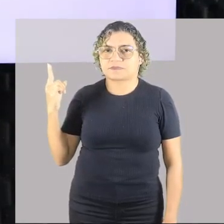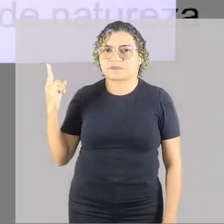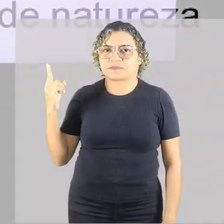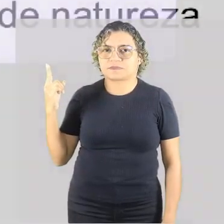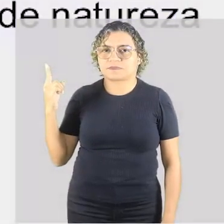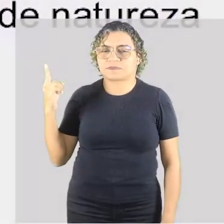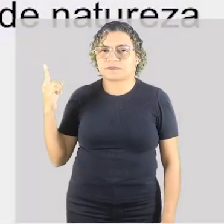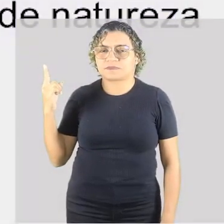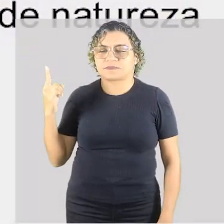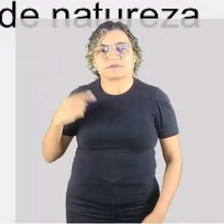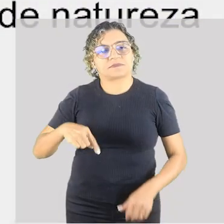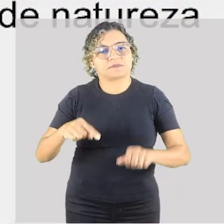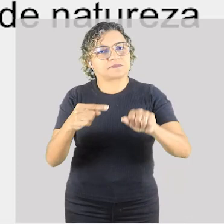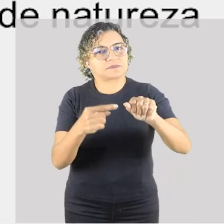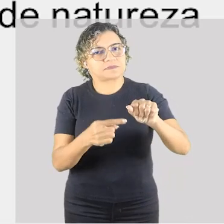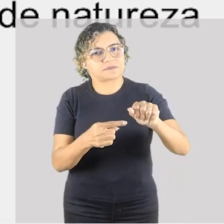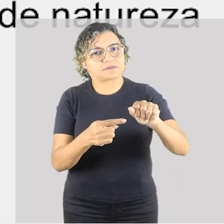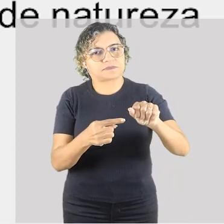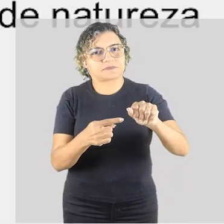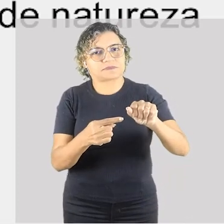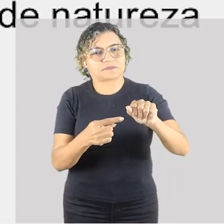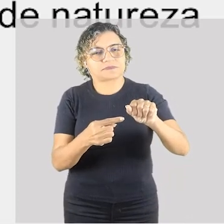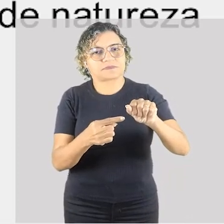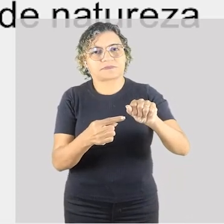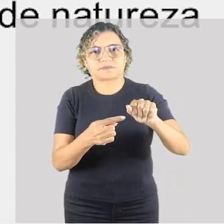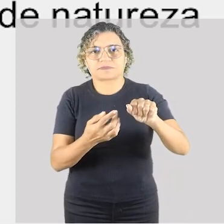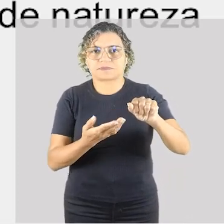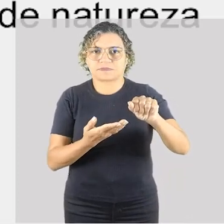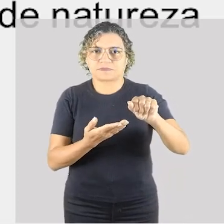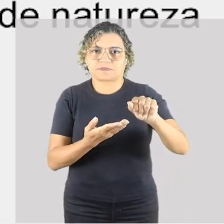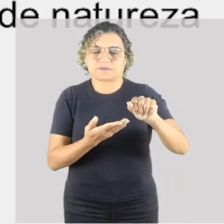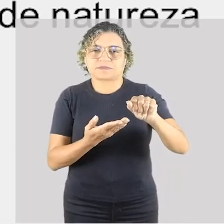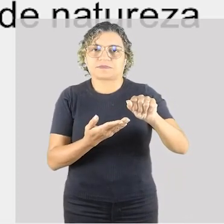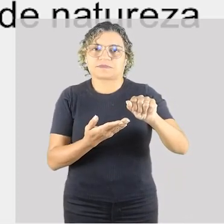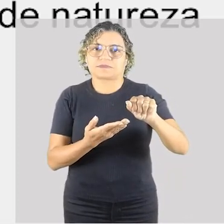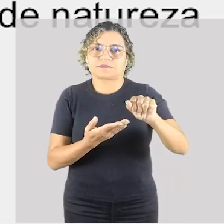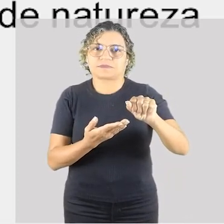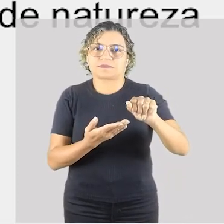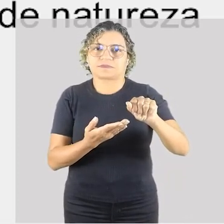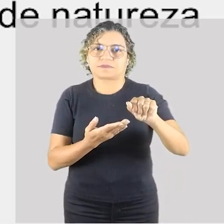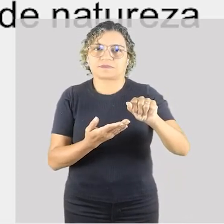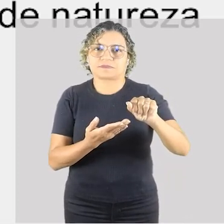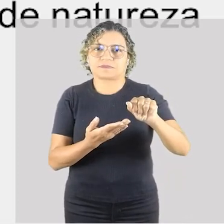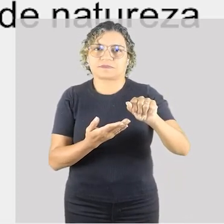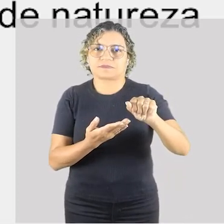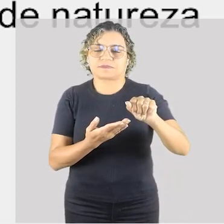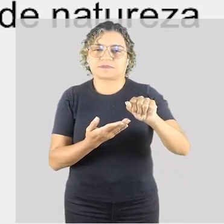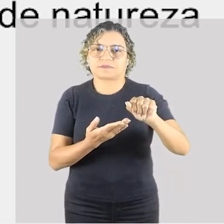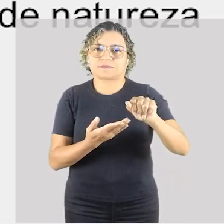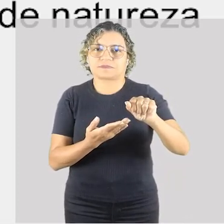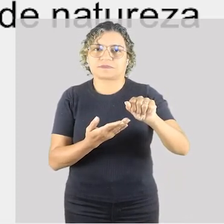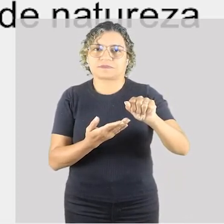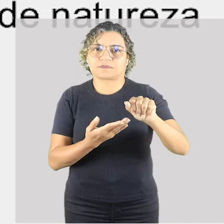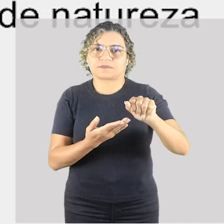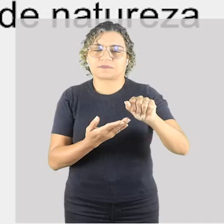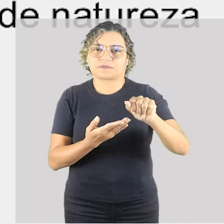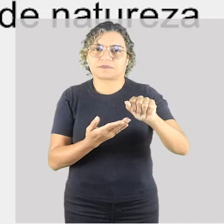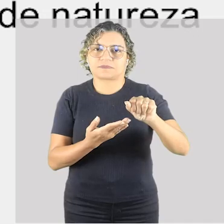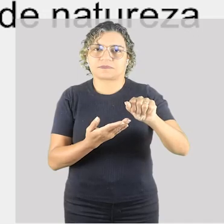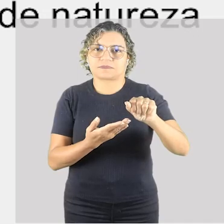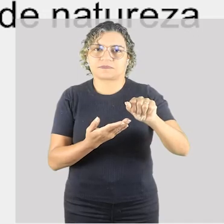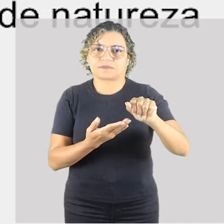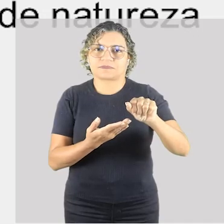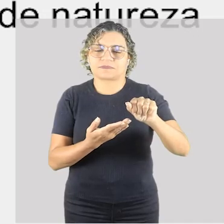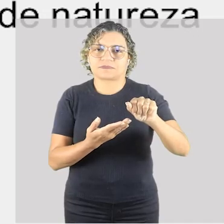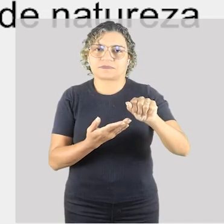autarquia federal, letra A, pode exercer no momento em que melhor lhe prouver, independentemente de qualquer motivação, a